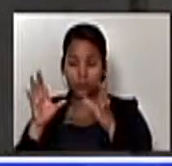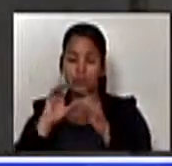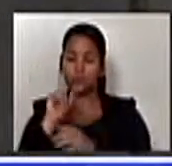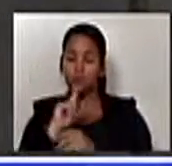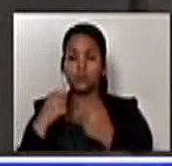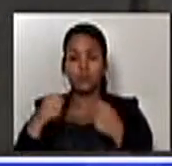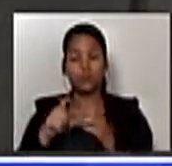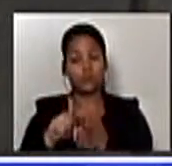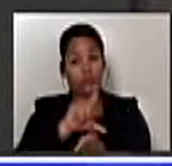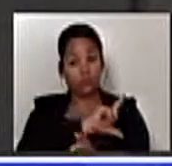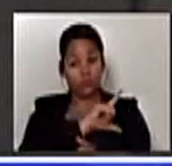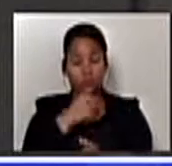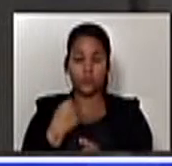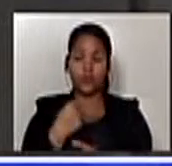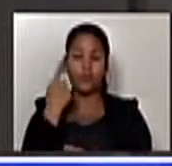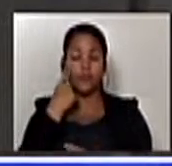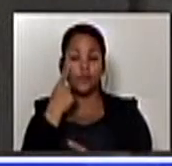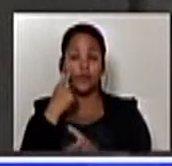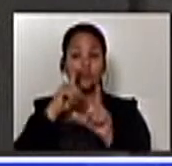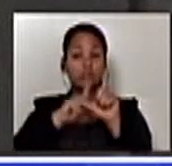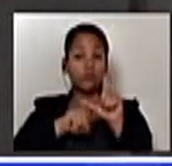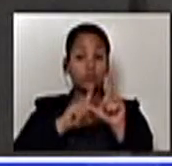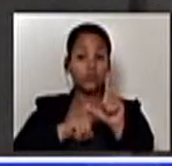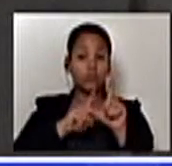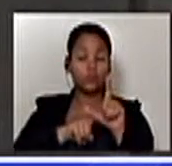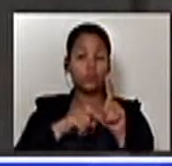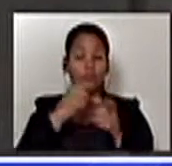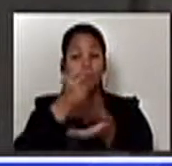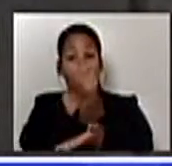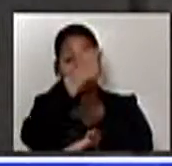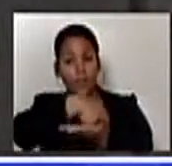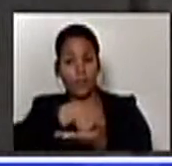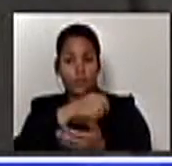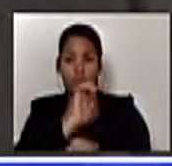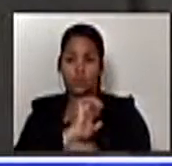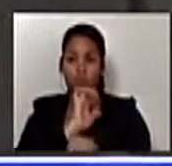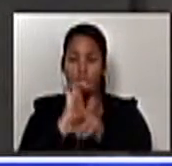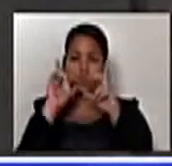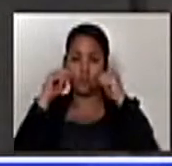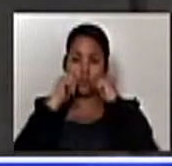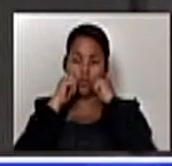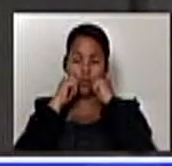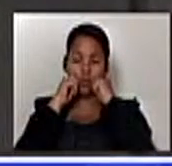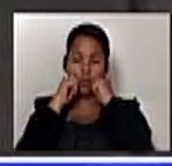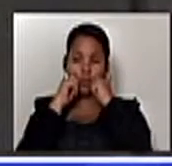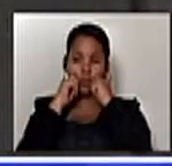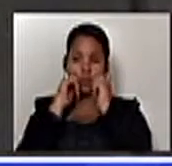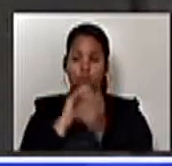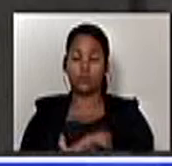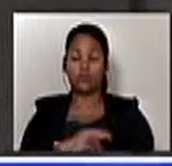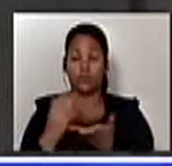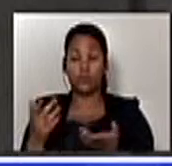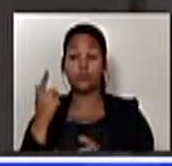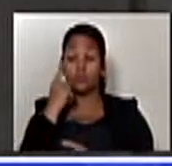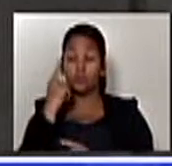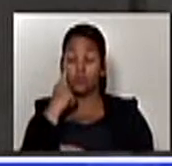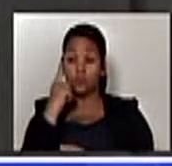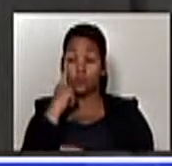tem, o crédito que a gente tem a receber da União. Então, a gente vai ter que tomar, se a União resolver